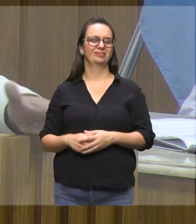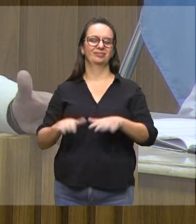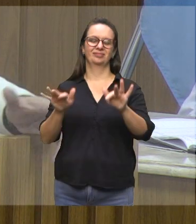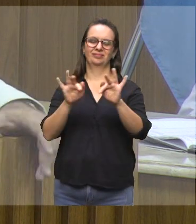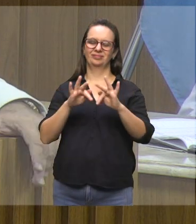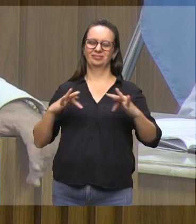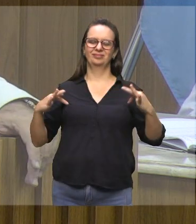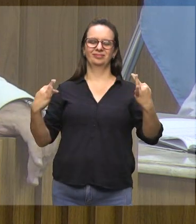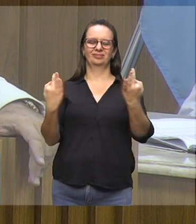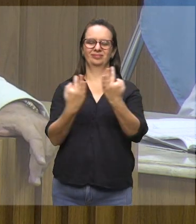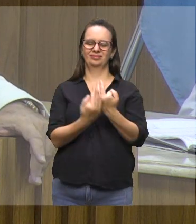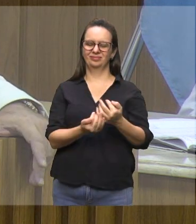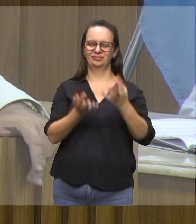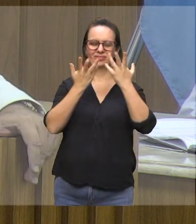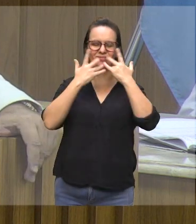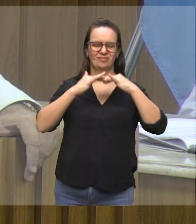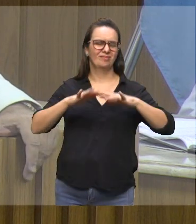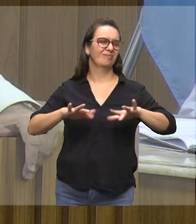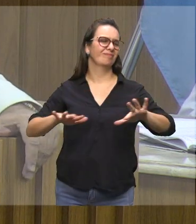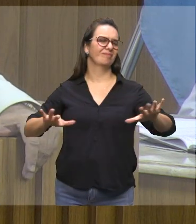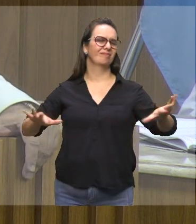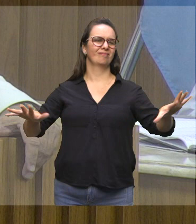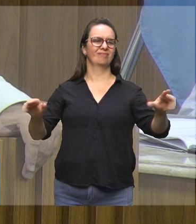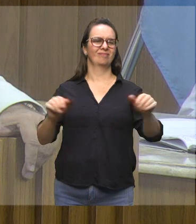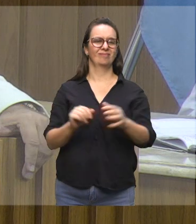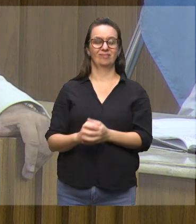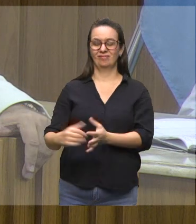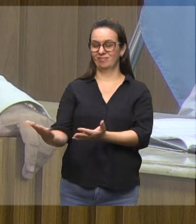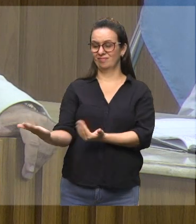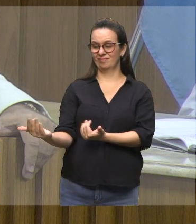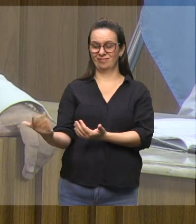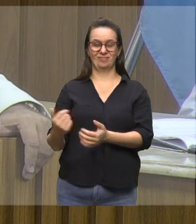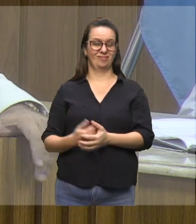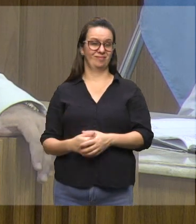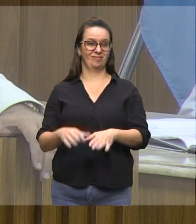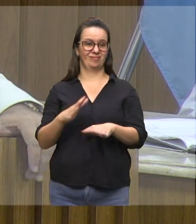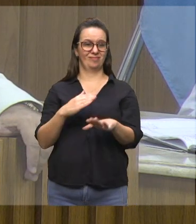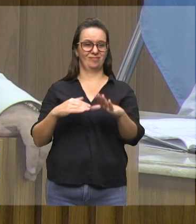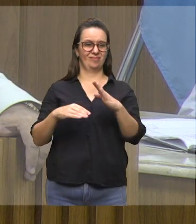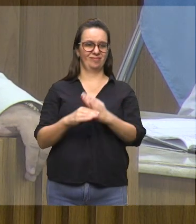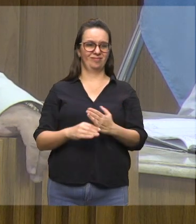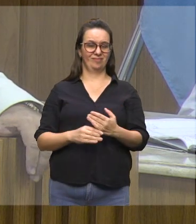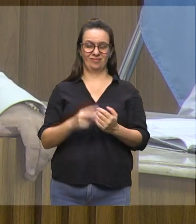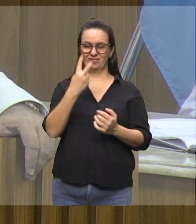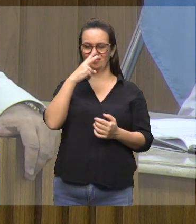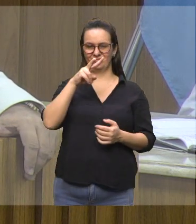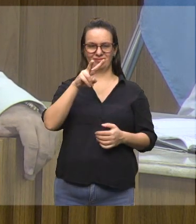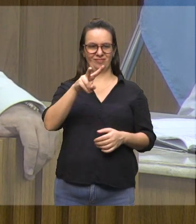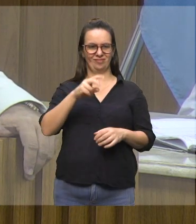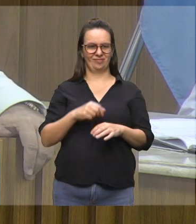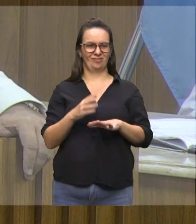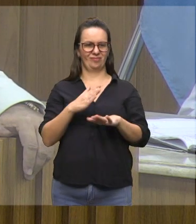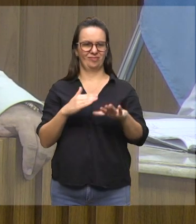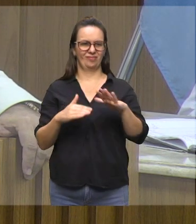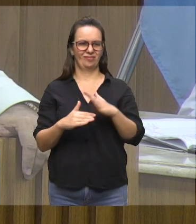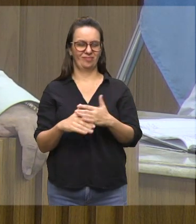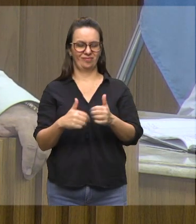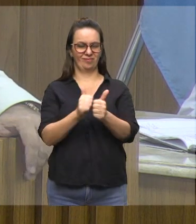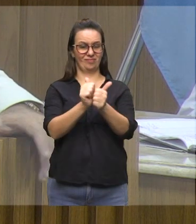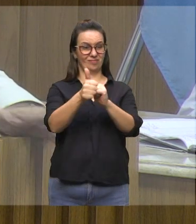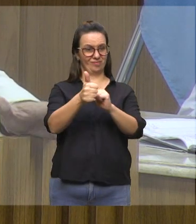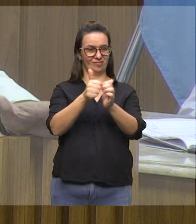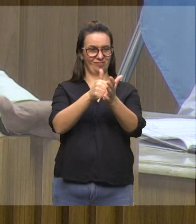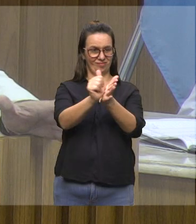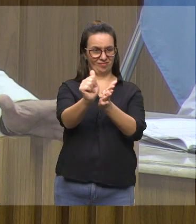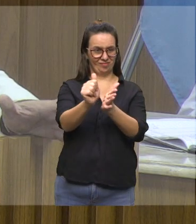os jovens que puderam assistir os nossos atletas daqui da cidade de Assis,